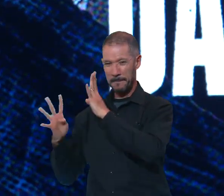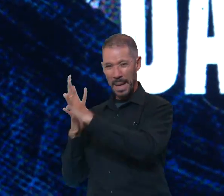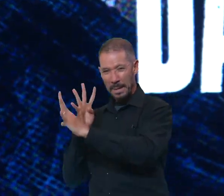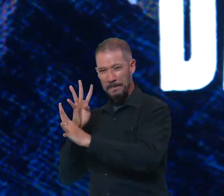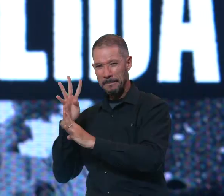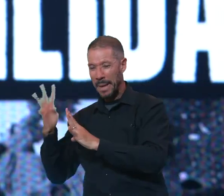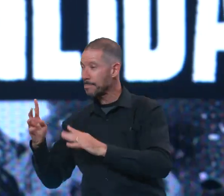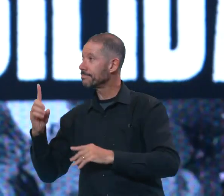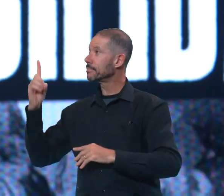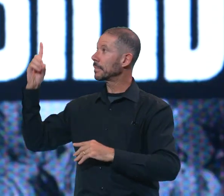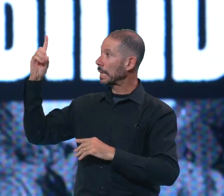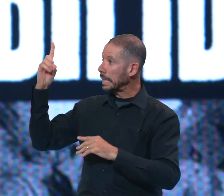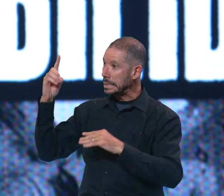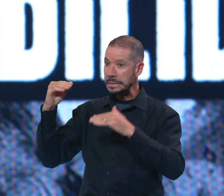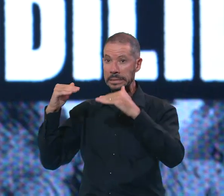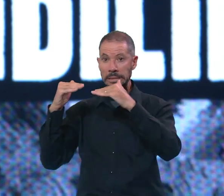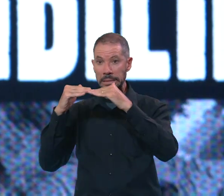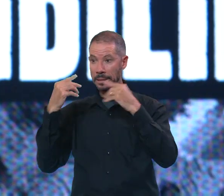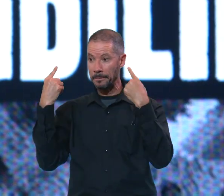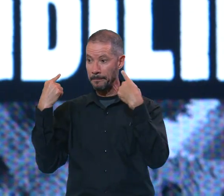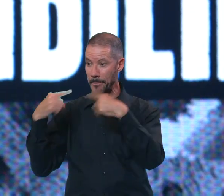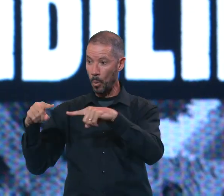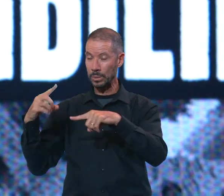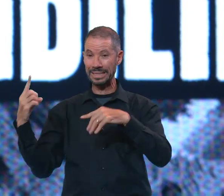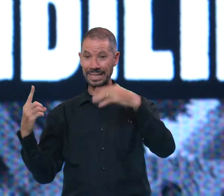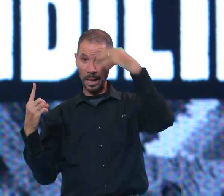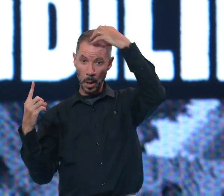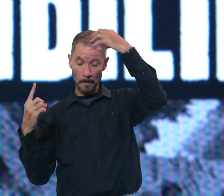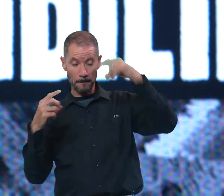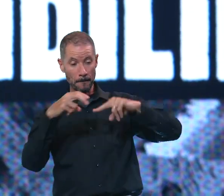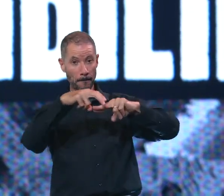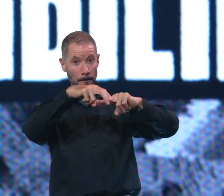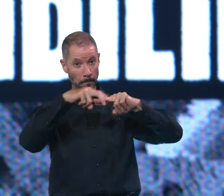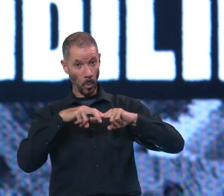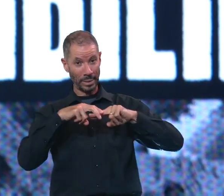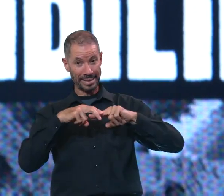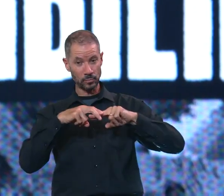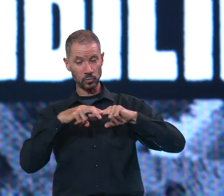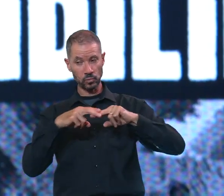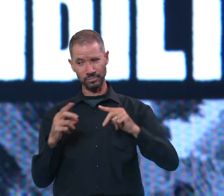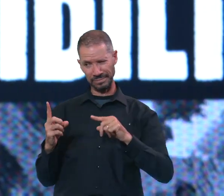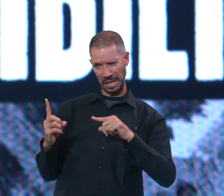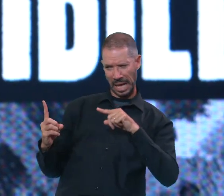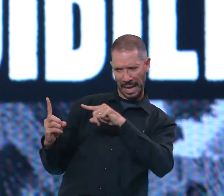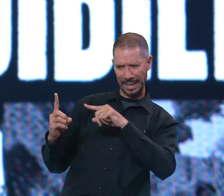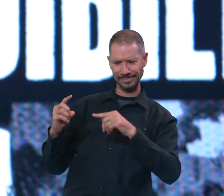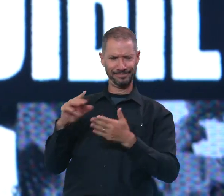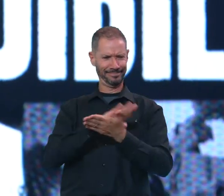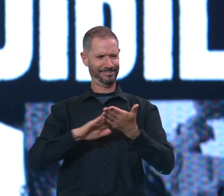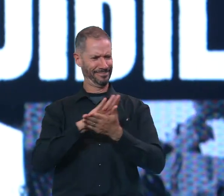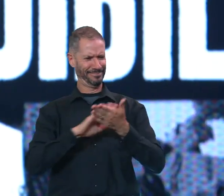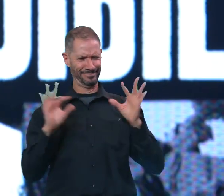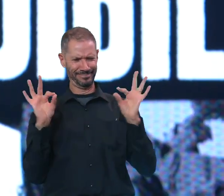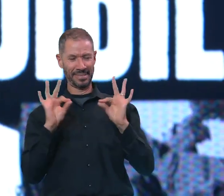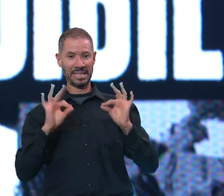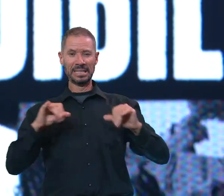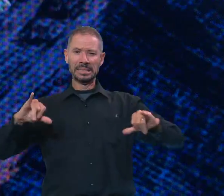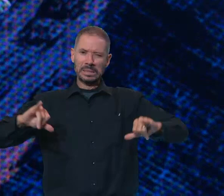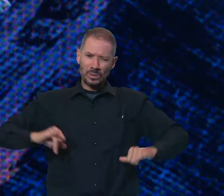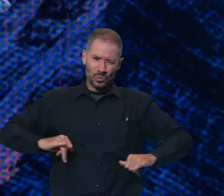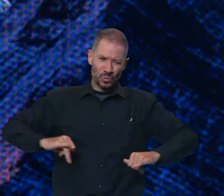vinham da parte de Deus para contra ele. E por isso que ele não reagia e não estava fazendo nada, estava